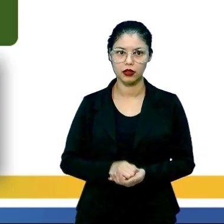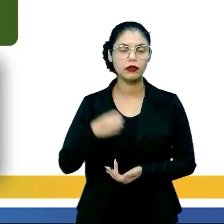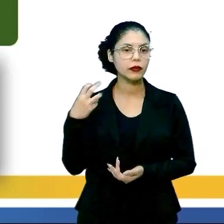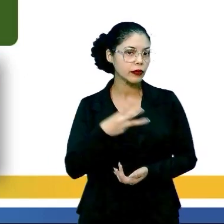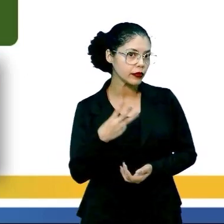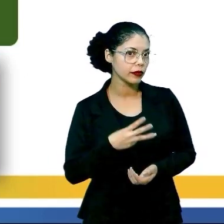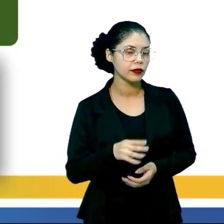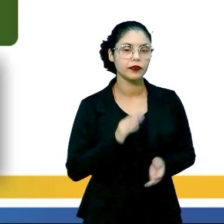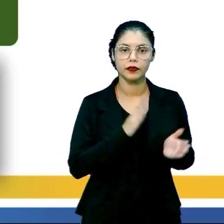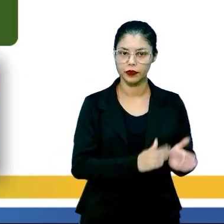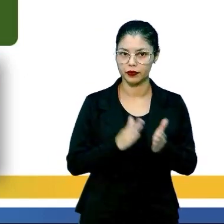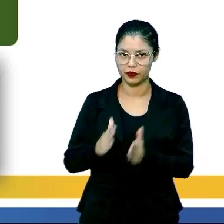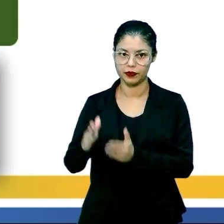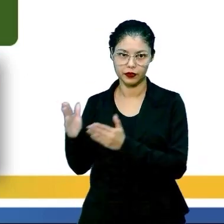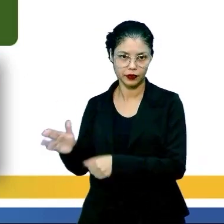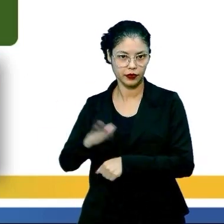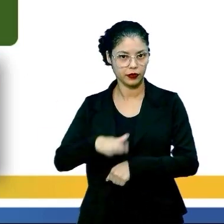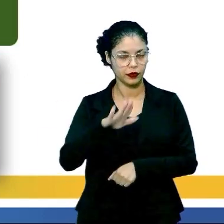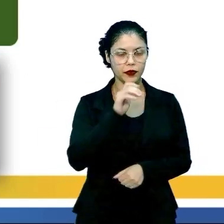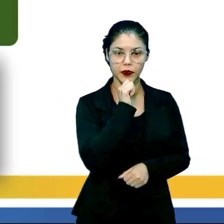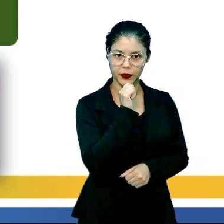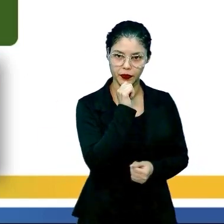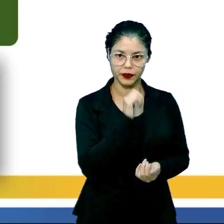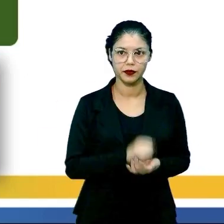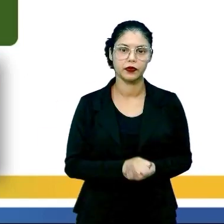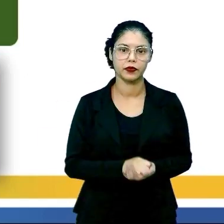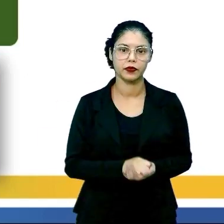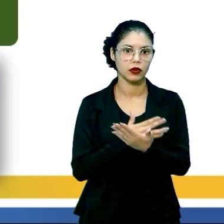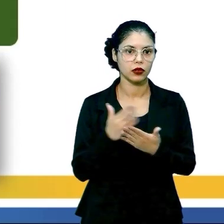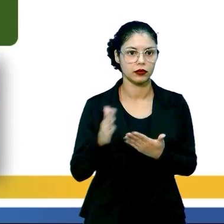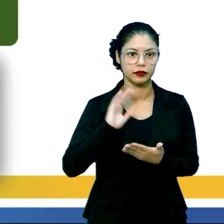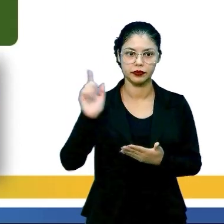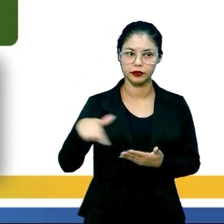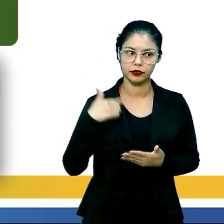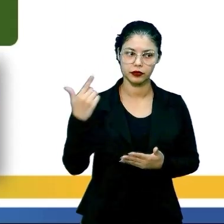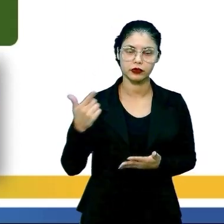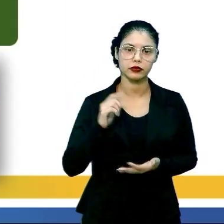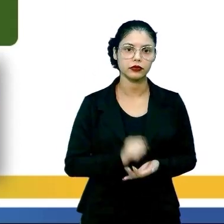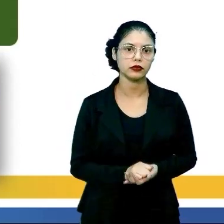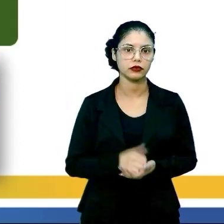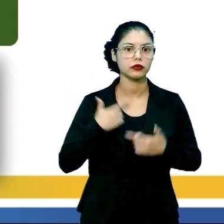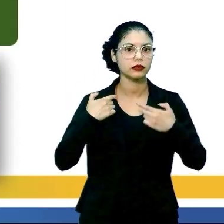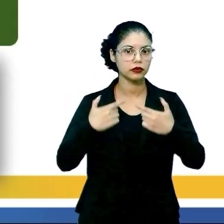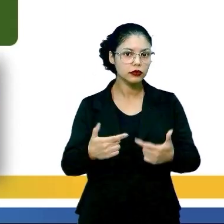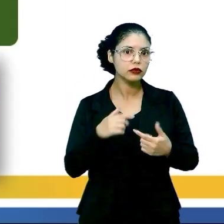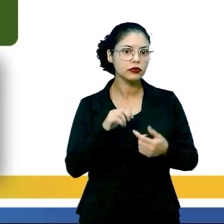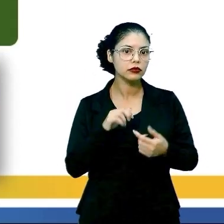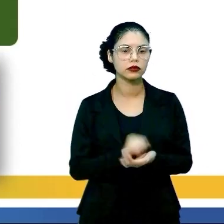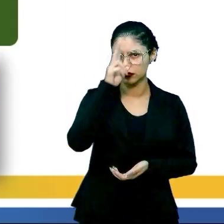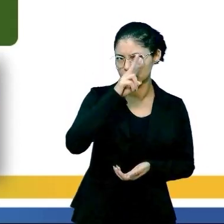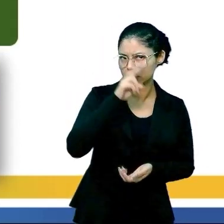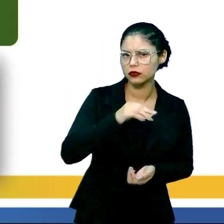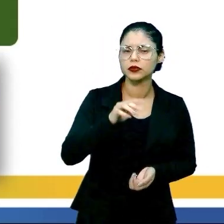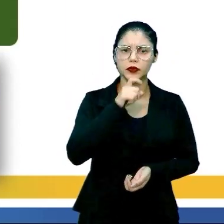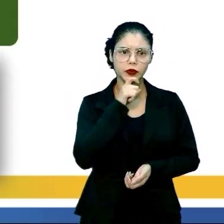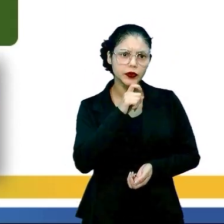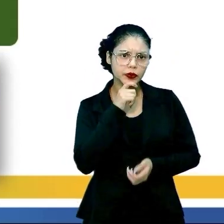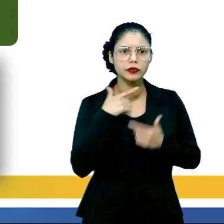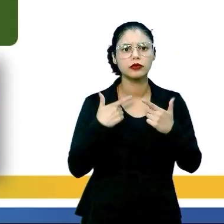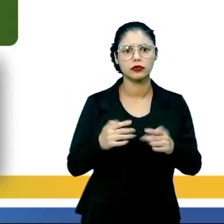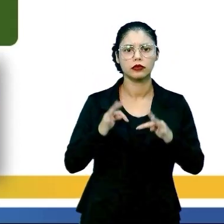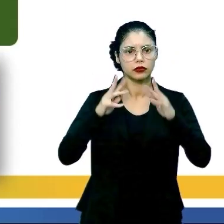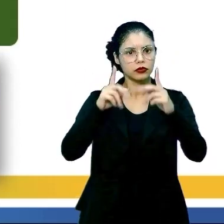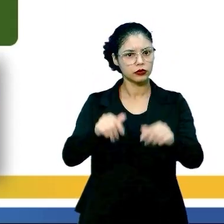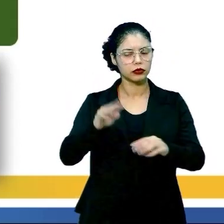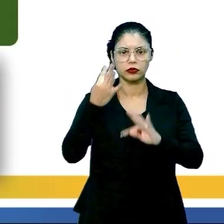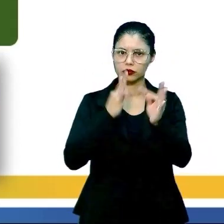terceira fase, que é a mais recente, ela começa depois da Segunda Guerra Mundial. Você lembra da Guerra Fria, de todas